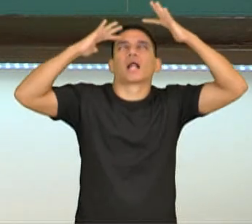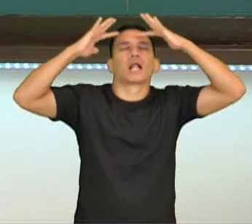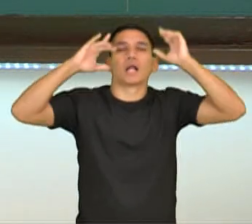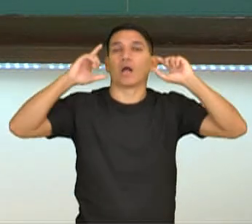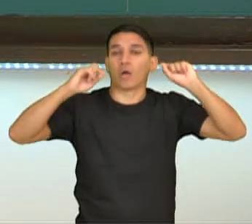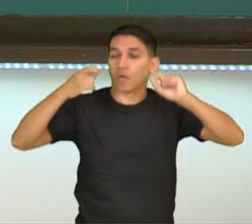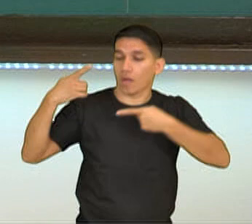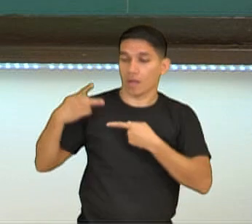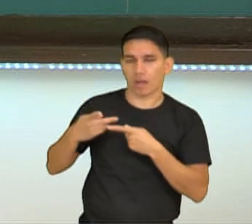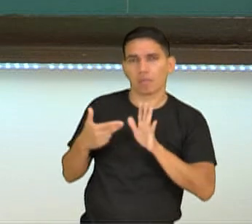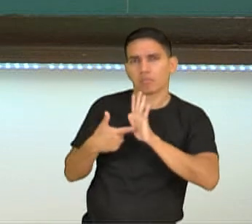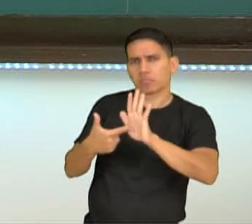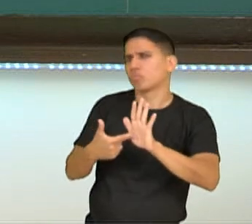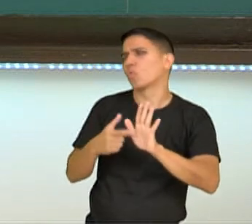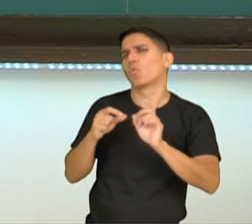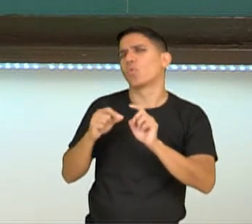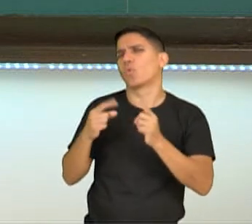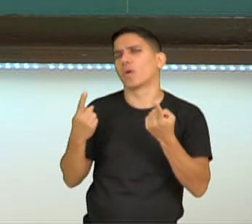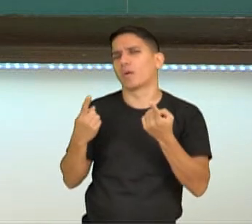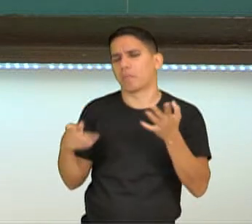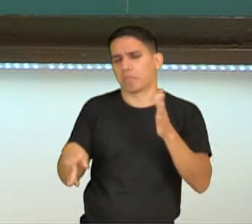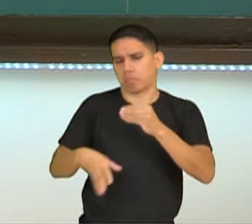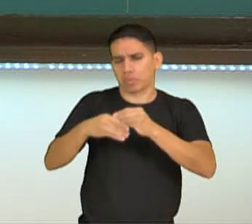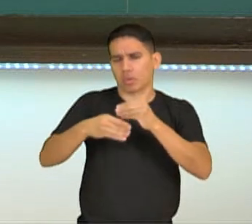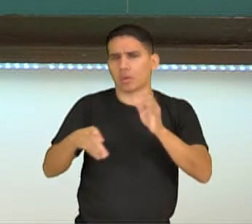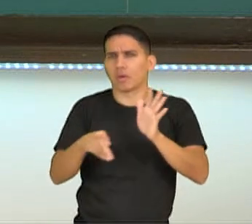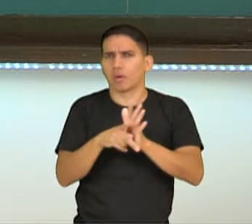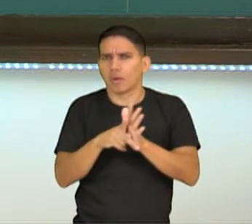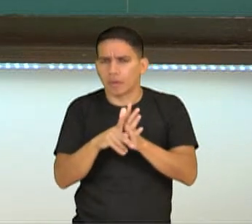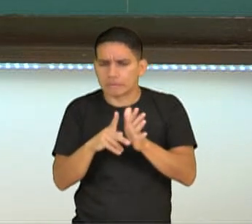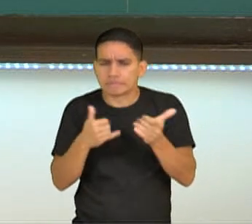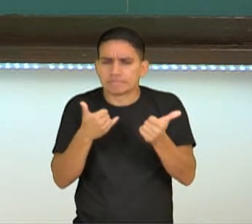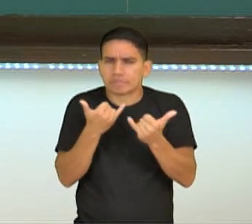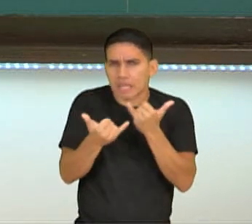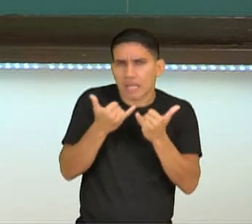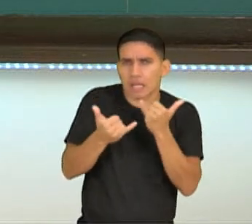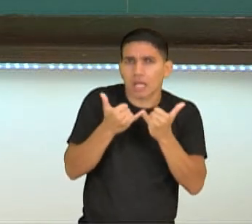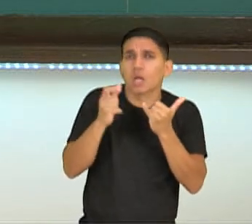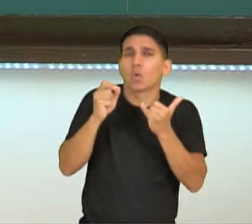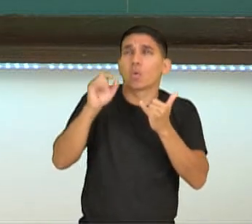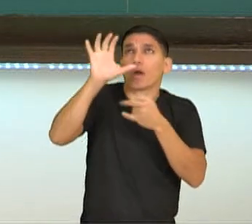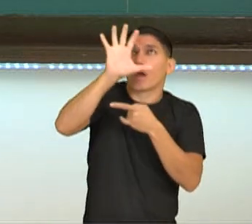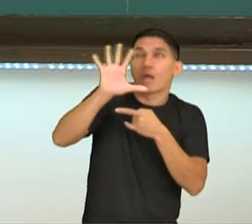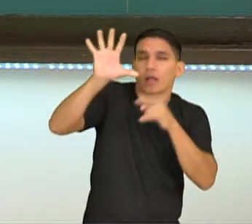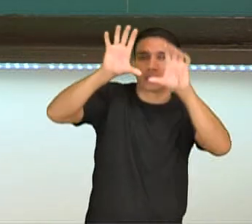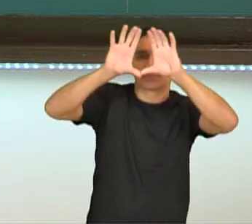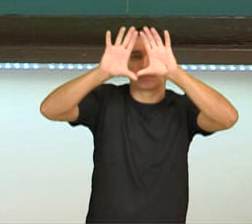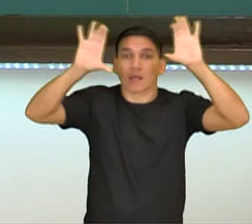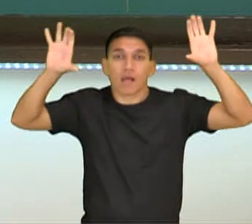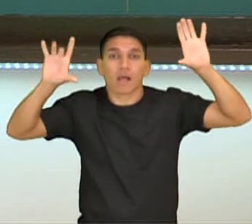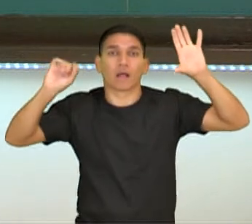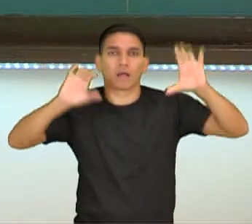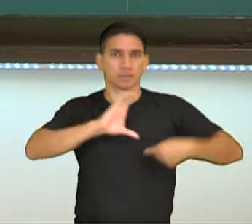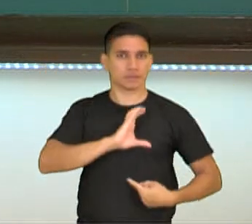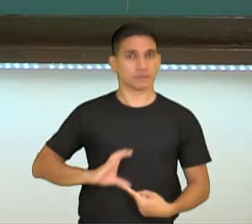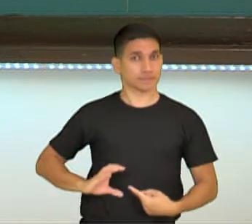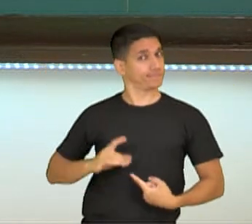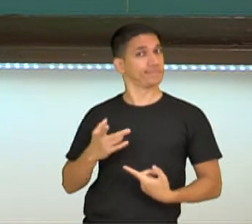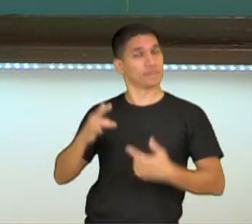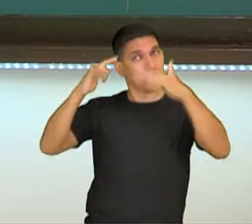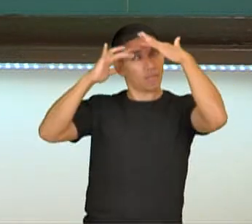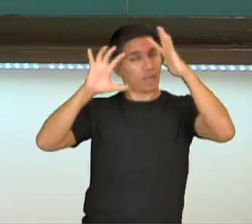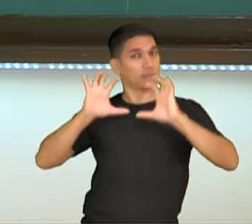uma justaposição, né, vai ter uma composição ali muito próxima do céu. A ideia de céu cristão seria esse